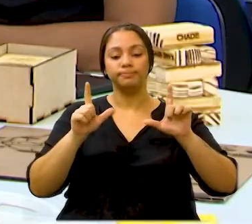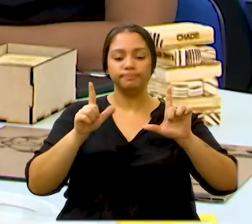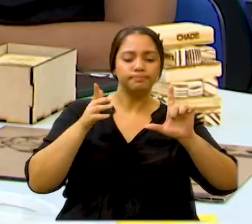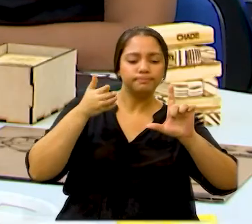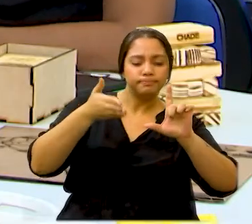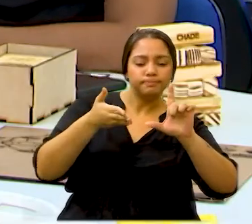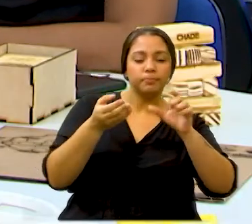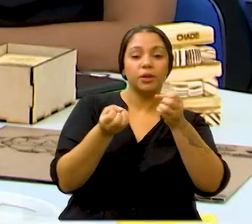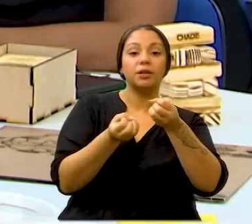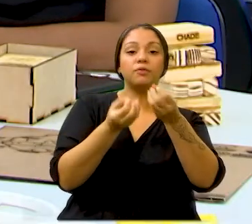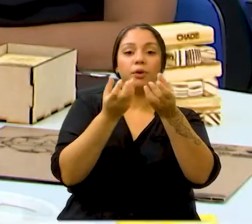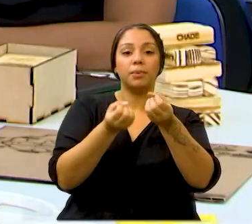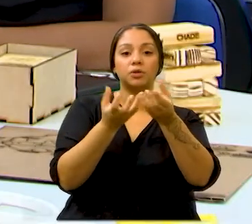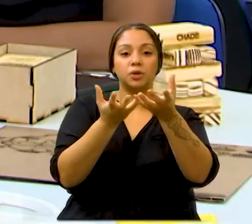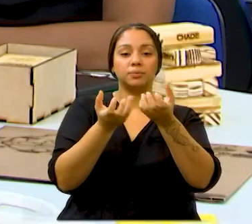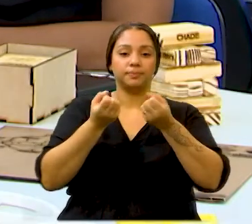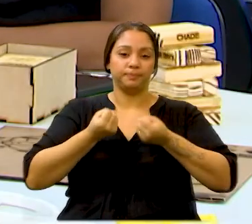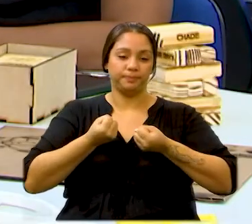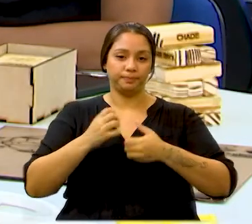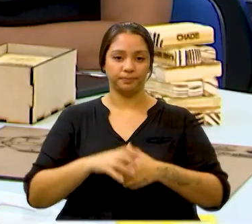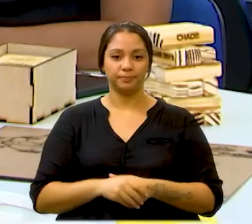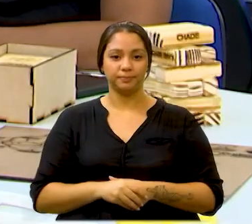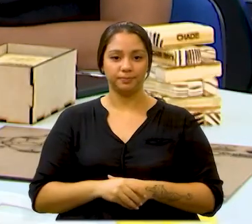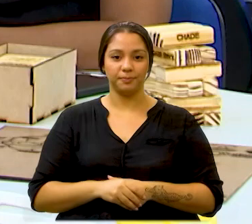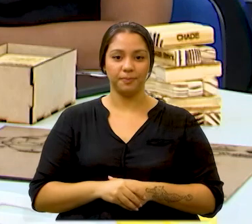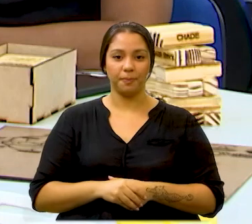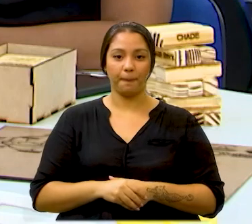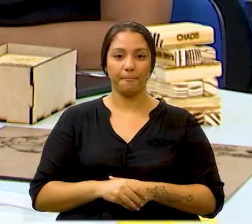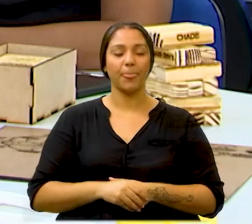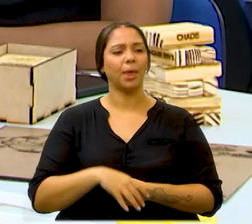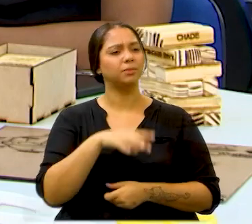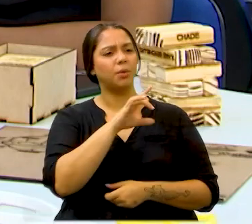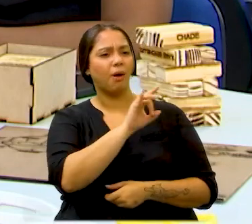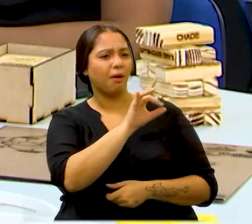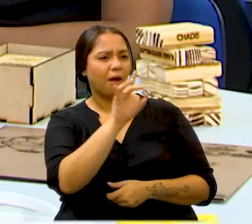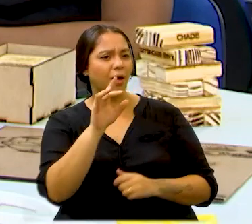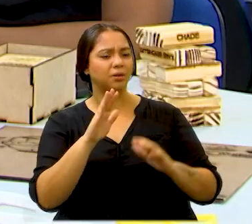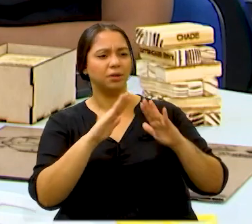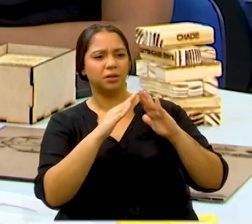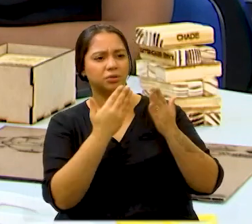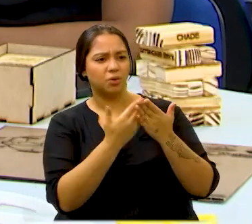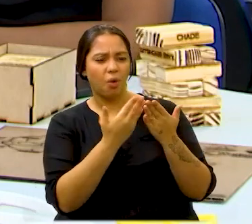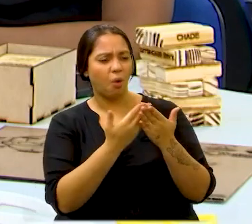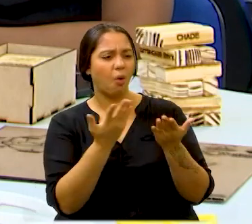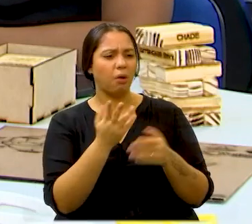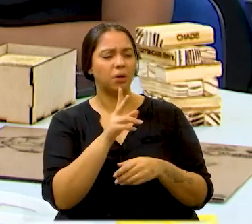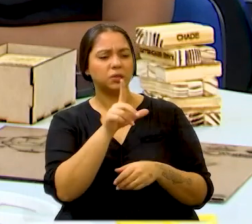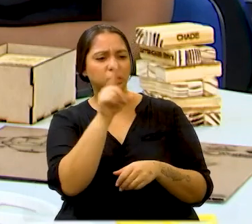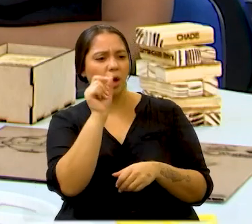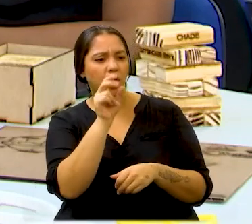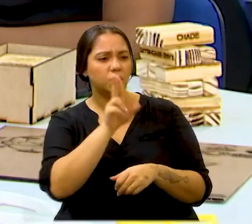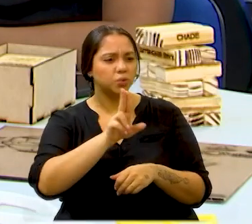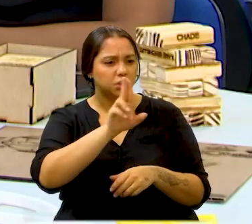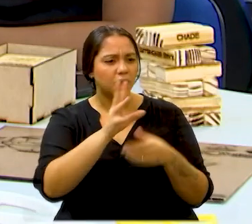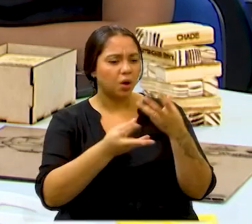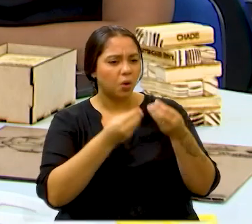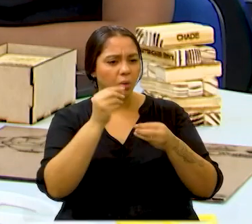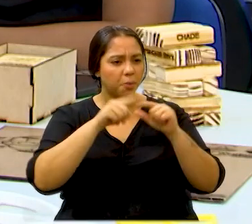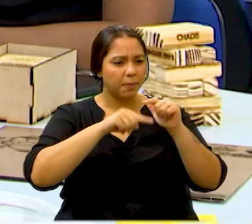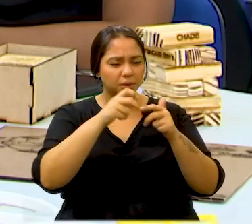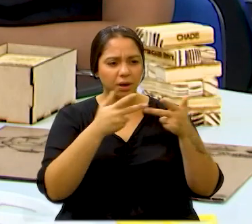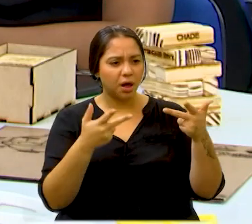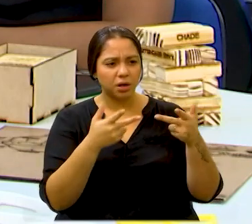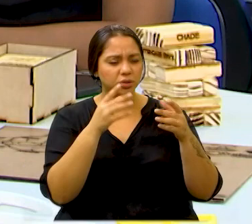se apropriar dessas informações. Bom, e cada escola daí vai determinar como vai utilizar os materiais,